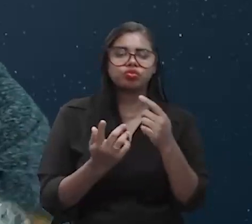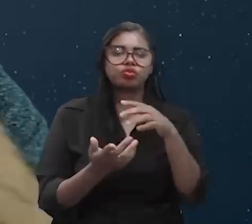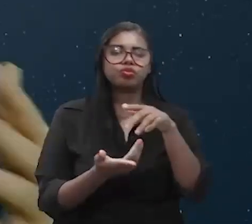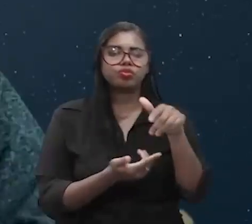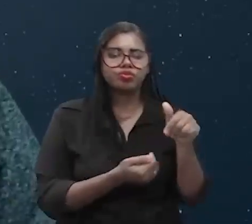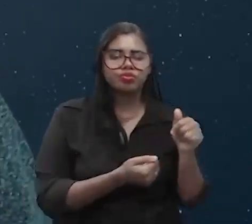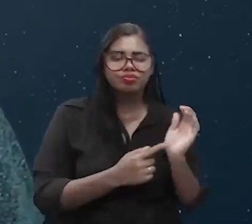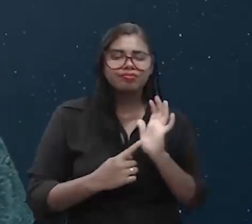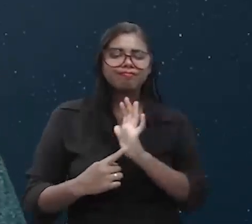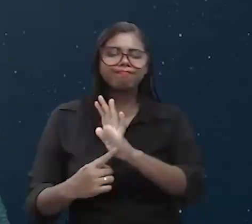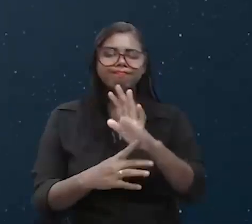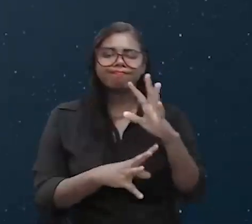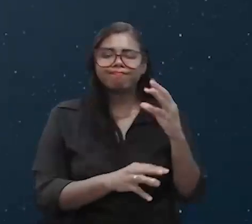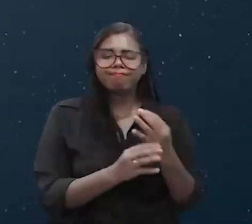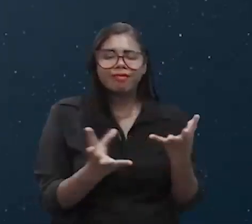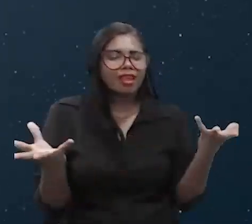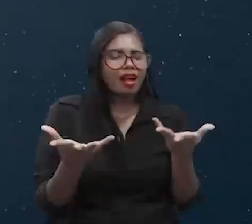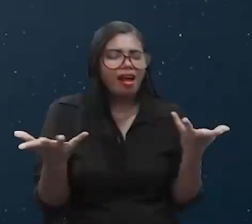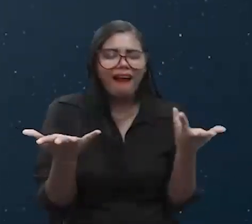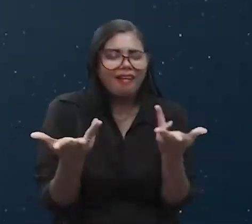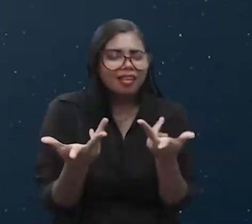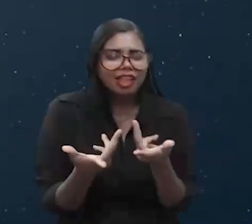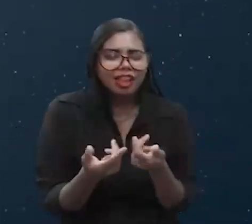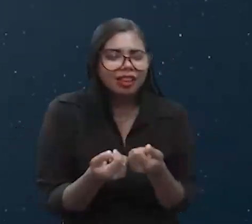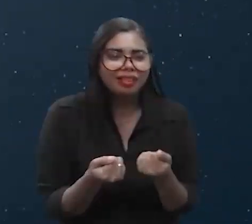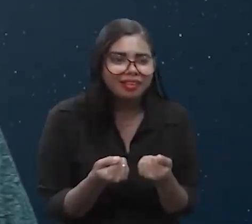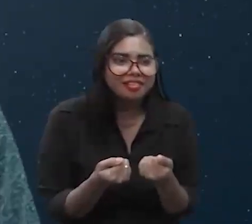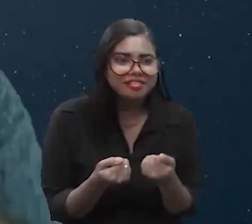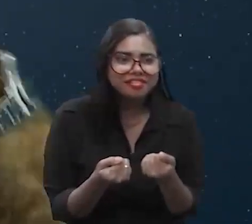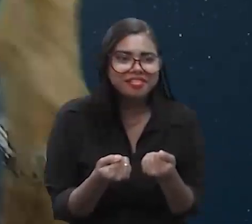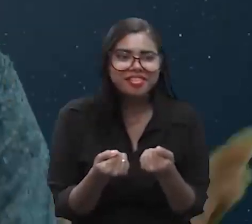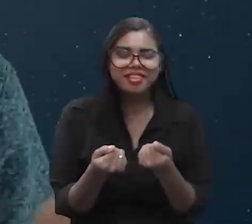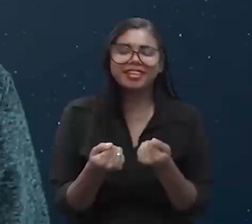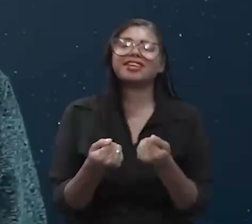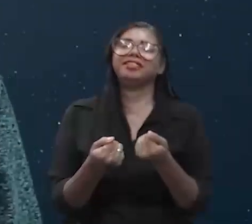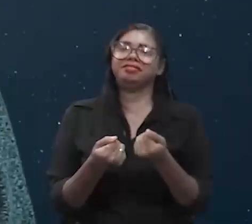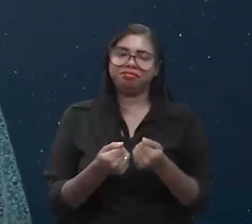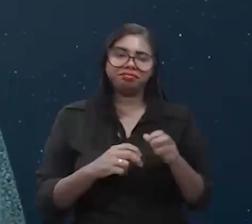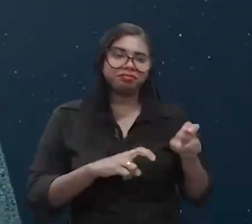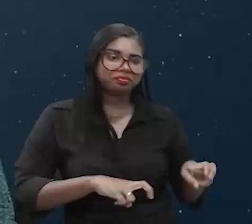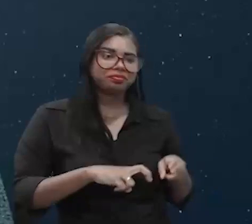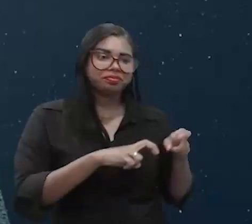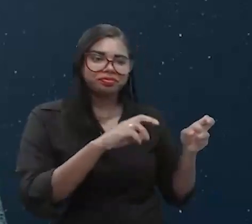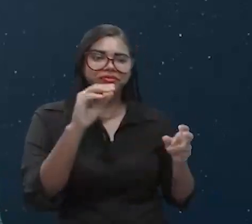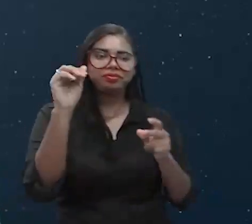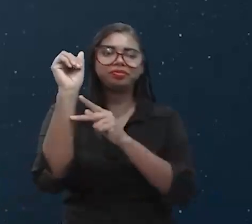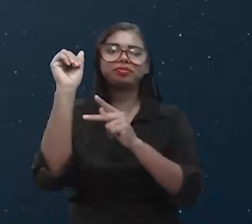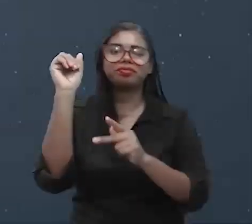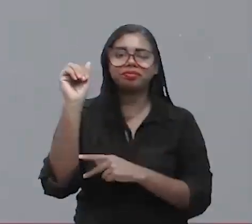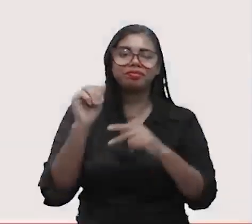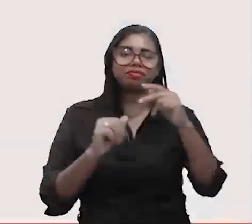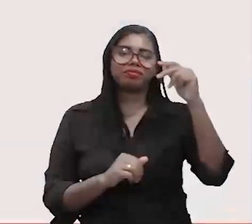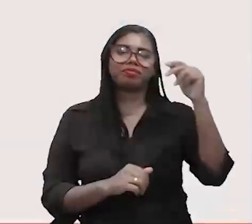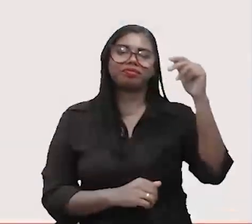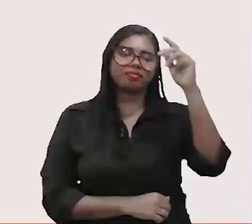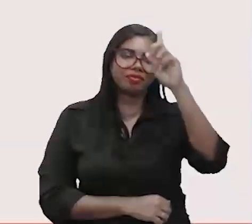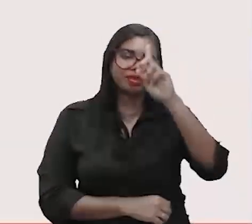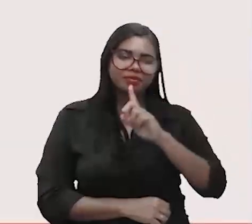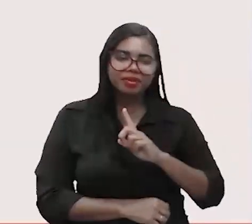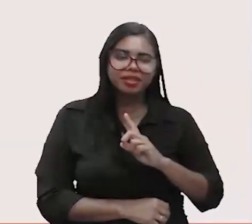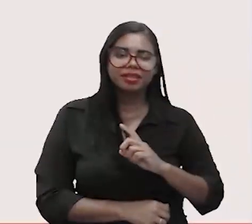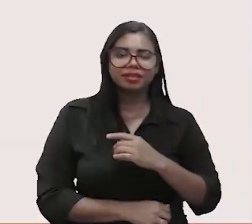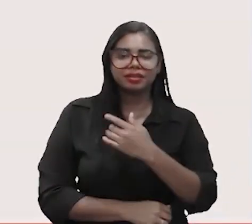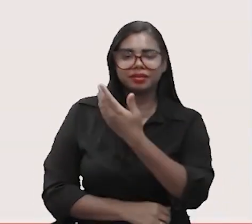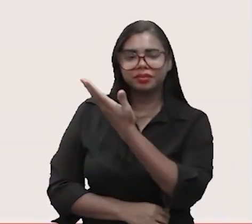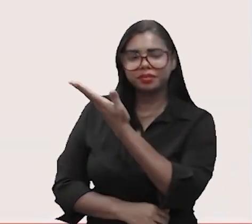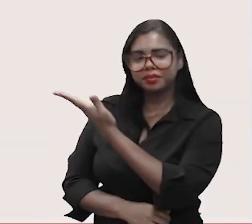obra magnífica, magnífica, chamada de Sítio do Pica-Pau Amarelo, que foi o que deu amanhã a grande fama para ele. Tá aí então a foto do